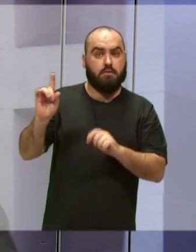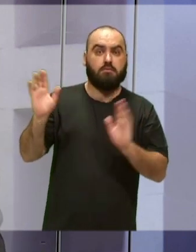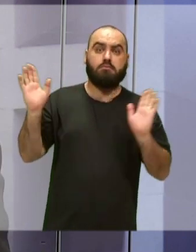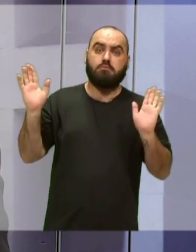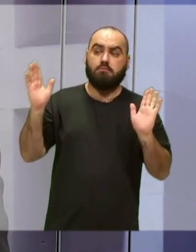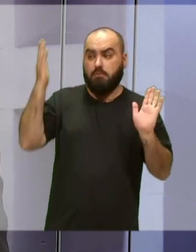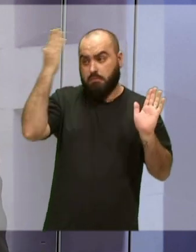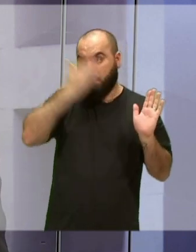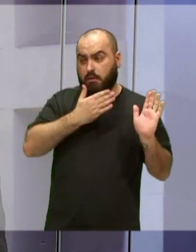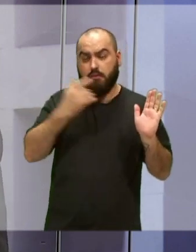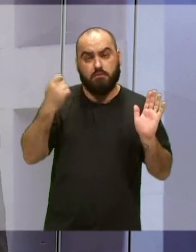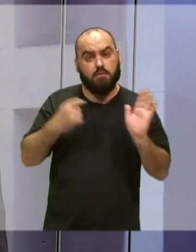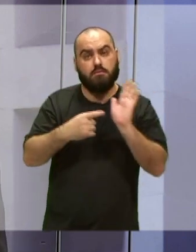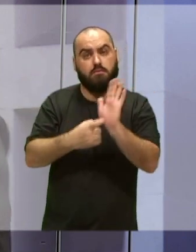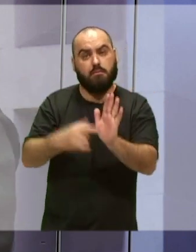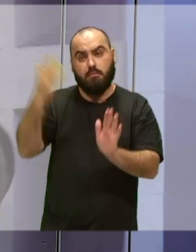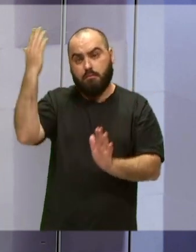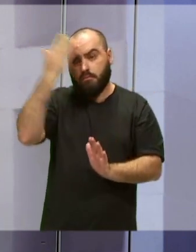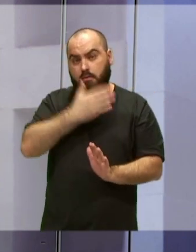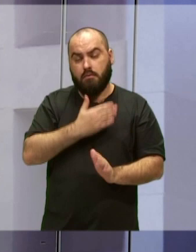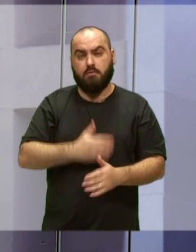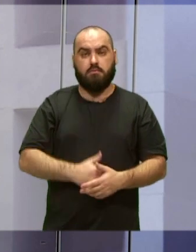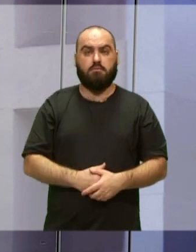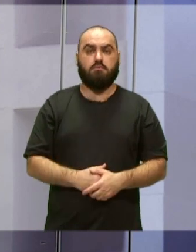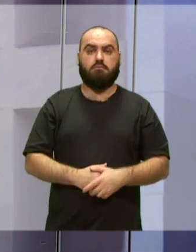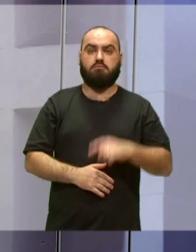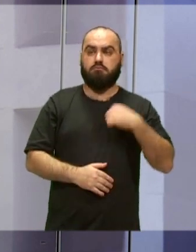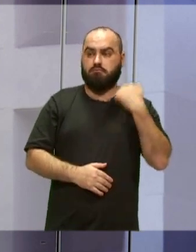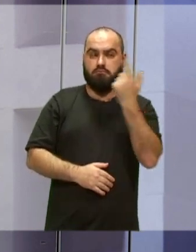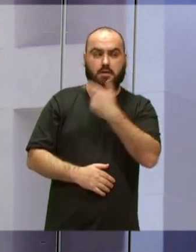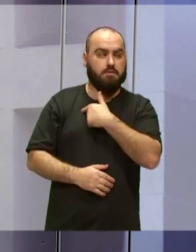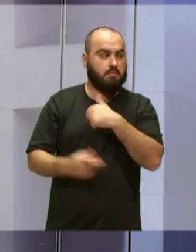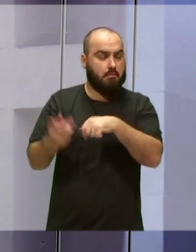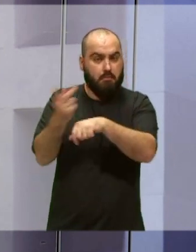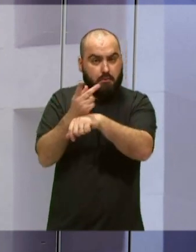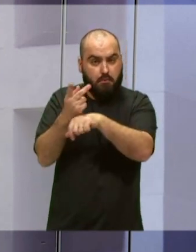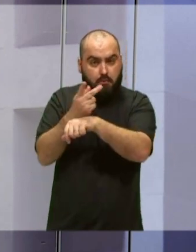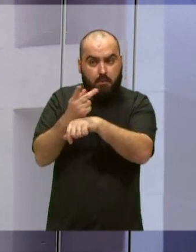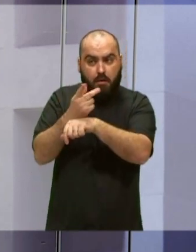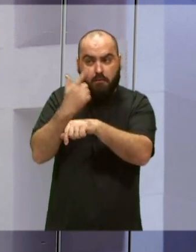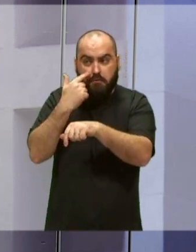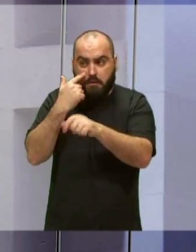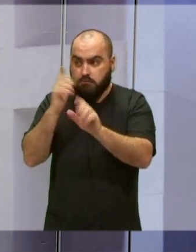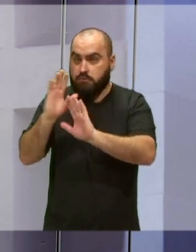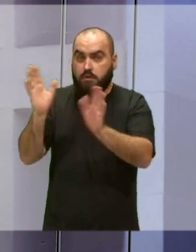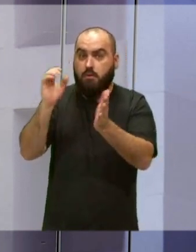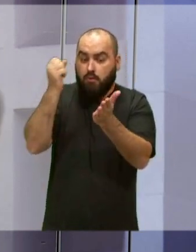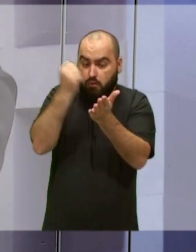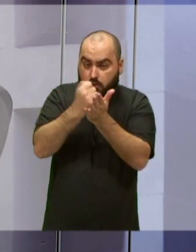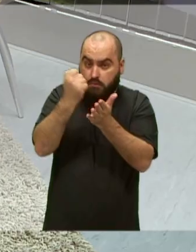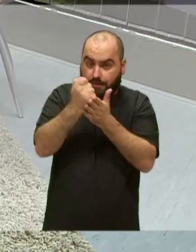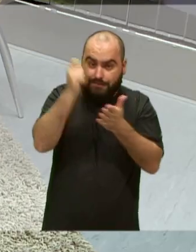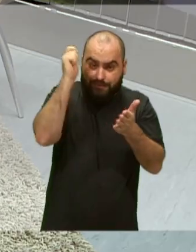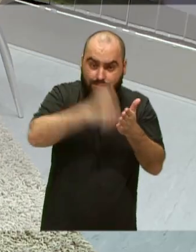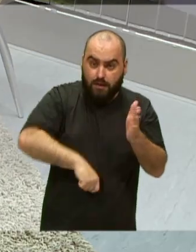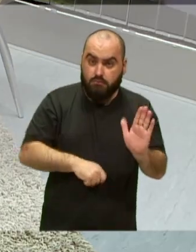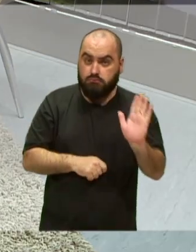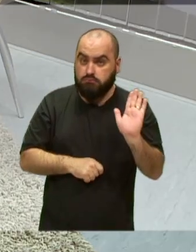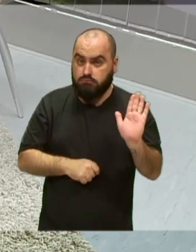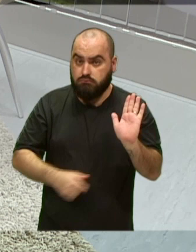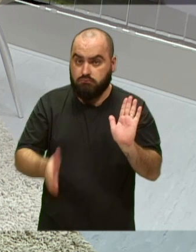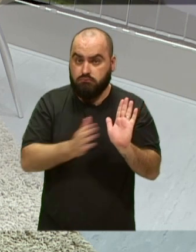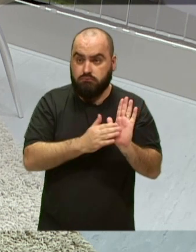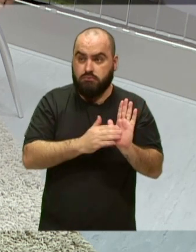comprove a não a gente vai procurar no mercado não não não contrato assinado tá aqui ó a